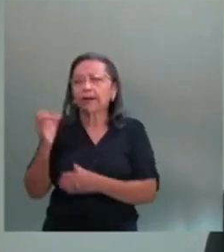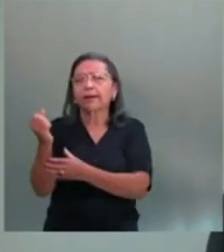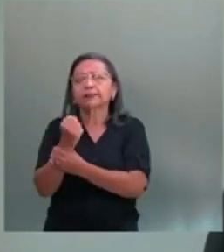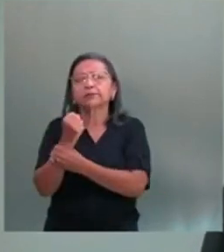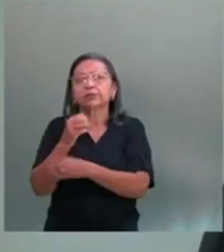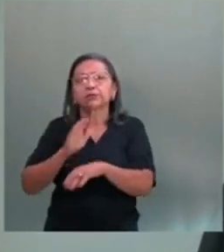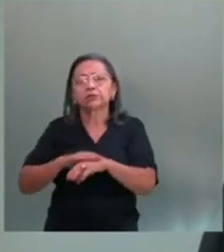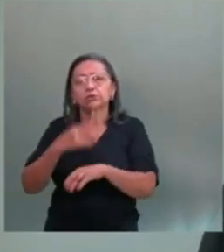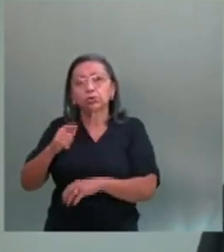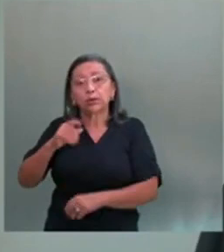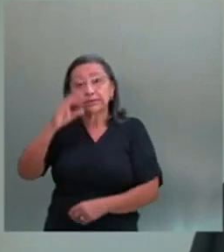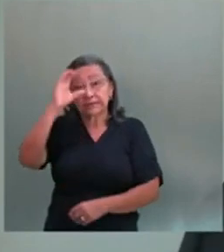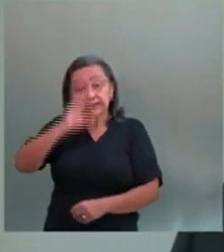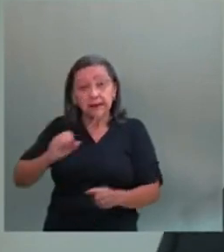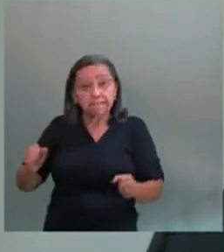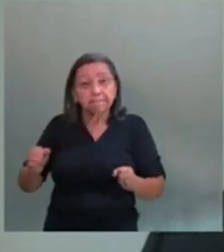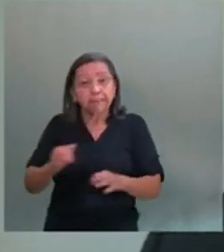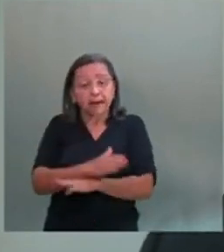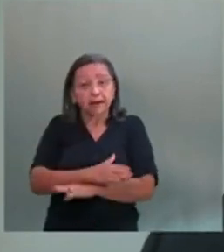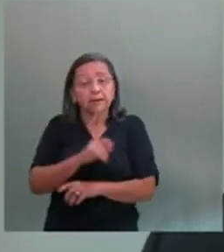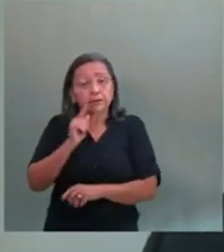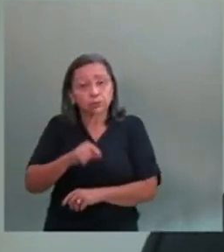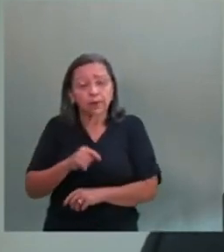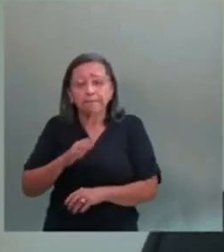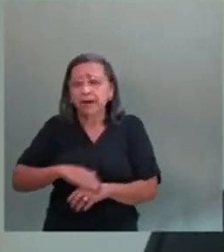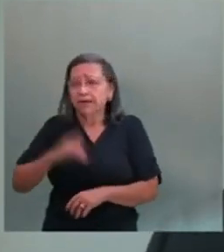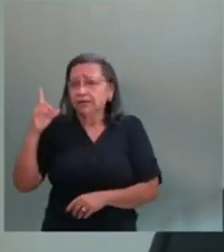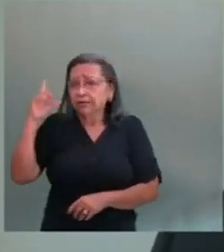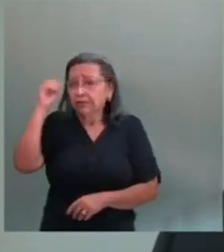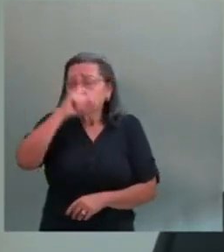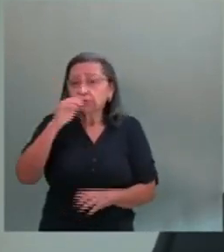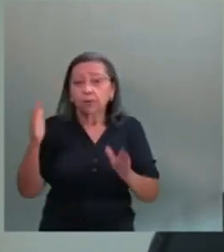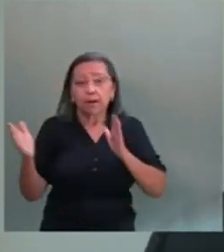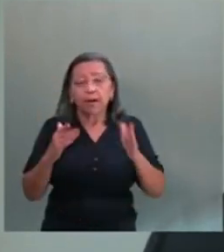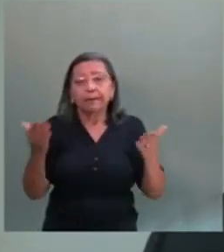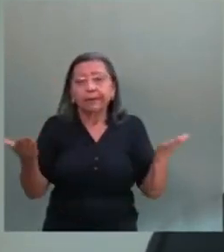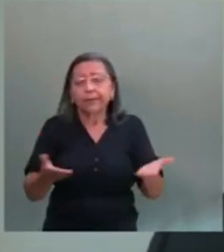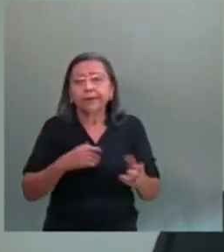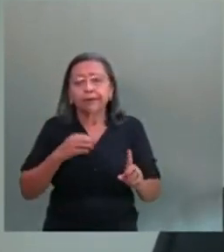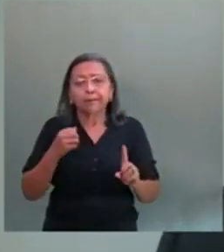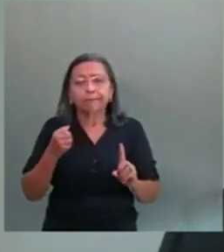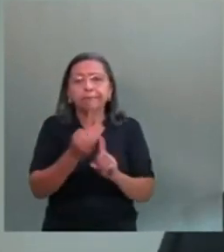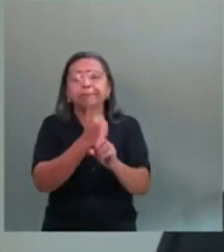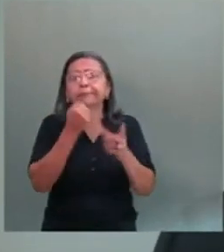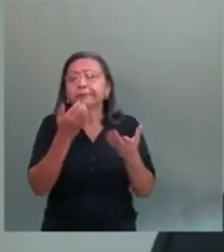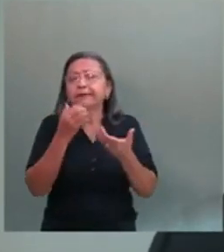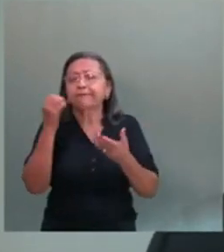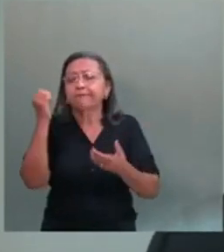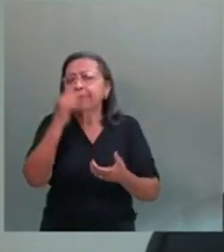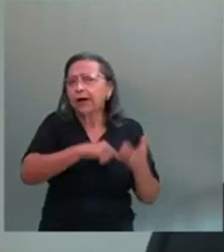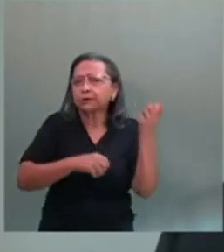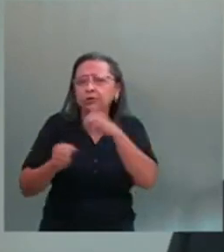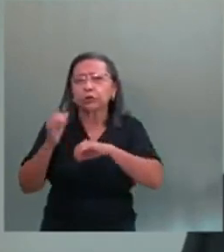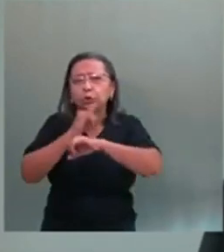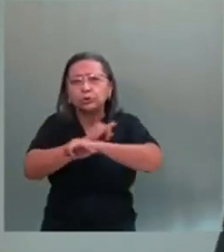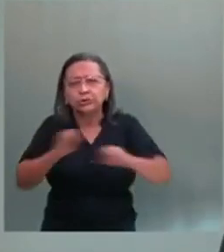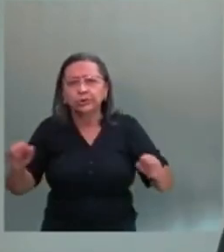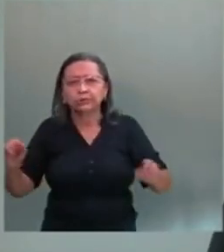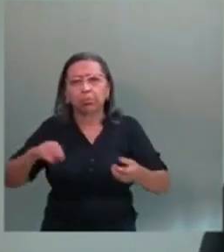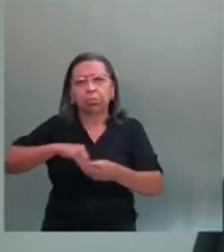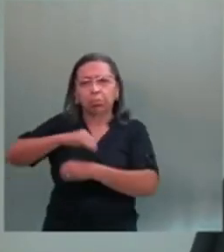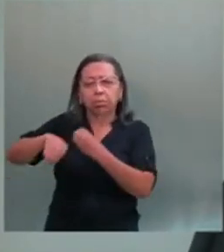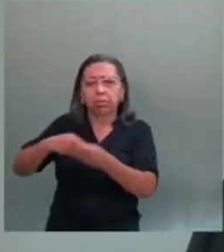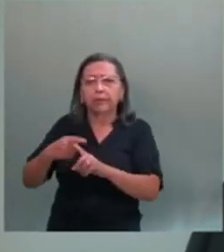sua cidadania plena. E isso é muito mais difícil numa época atual, com o impacto das falsas notícias, de manipulação, de